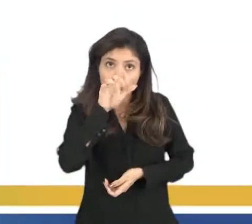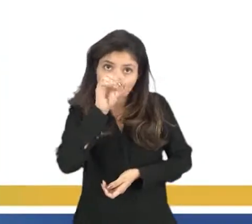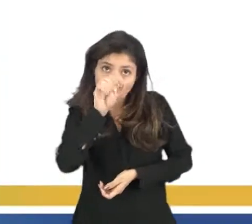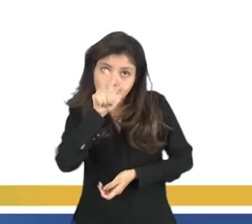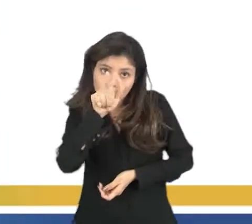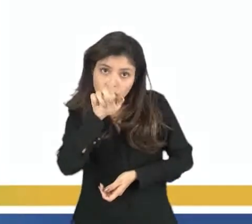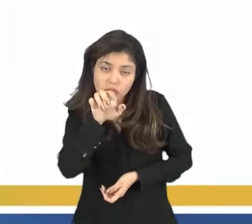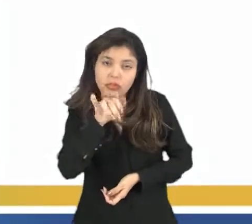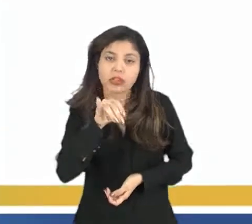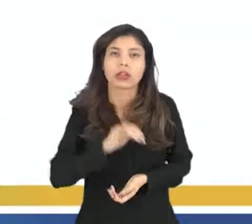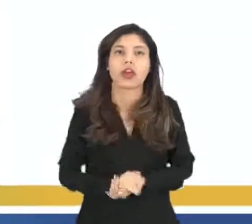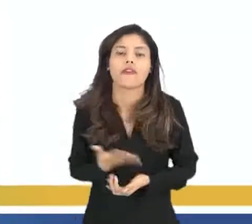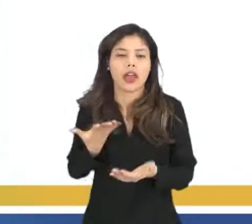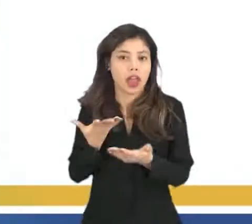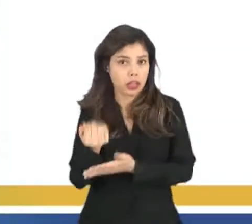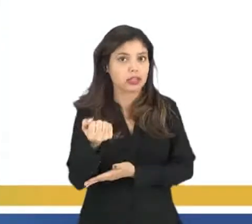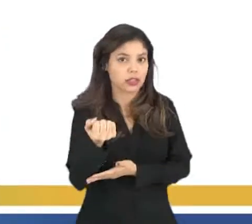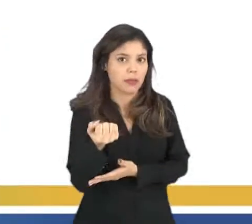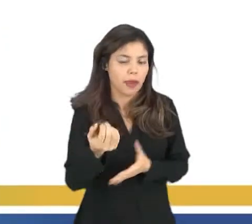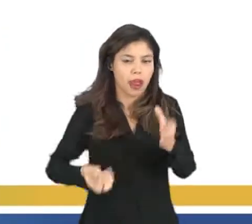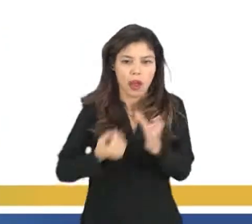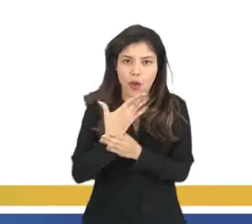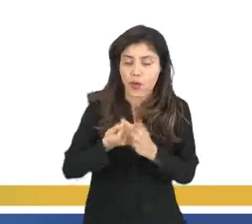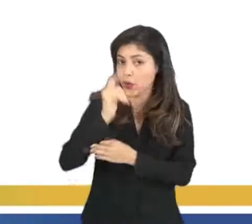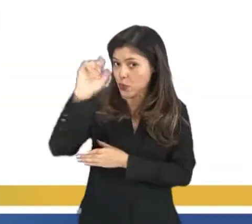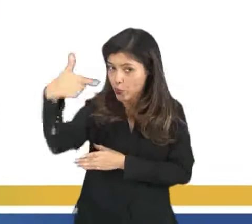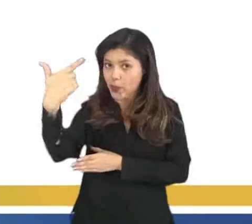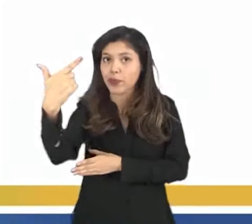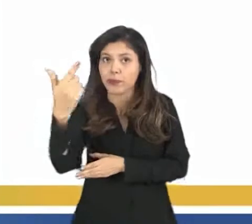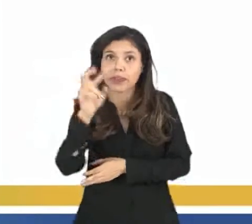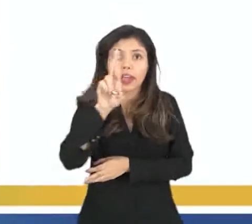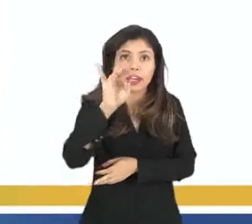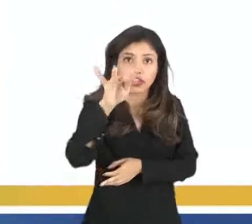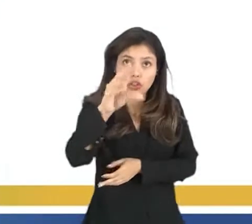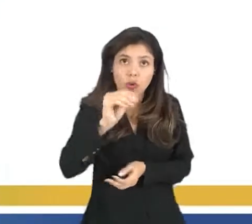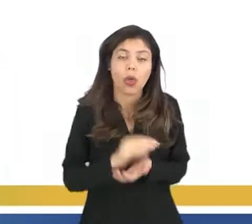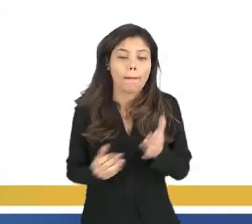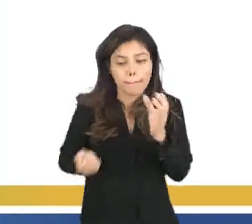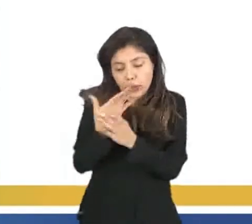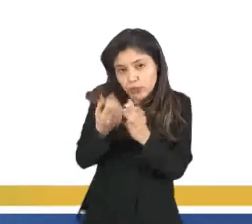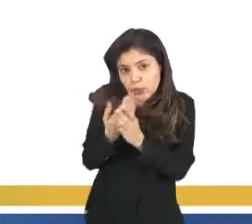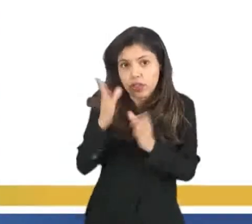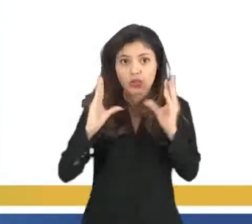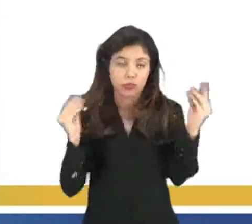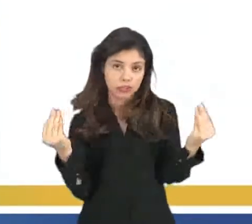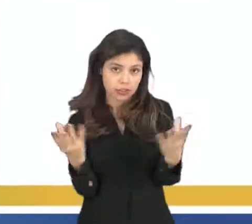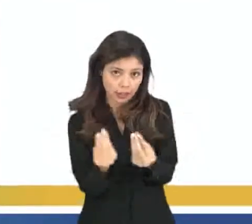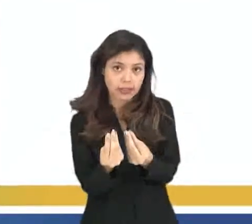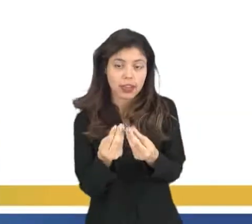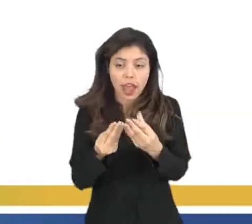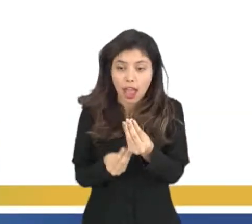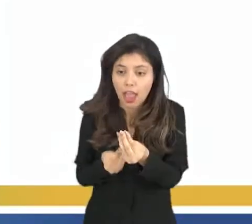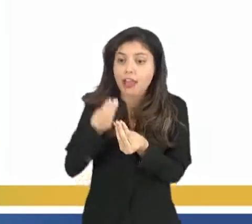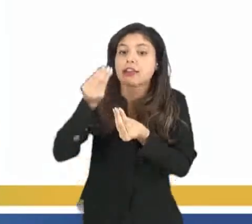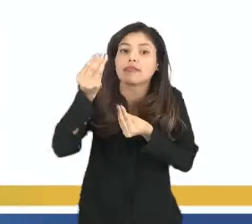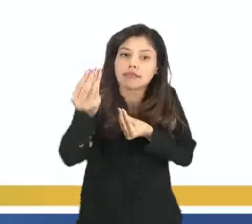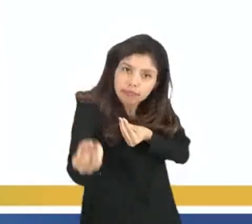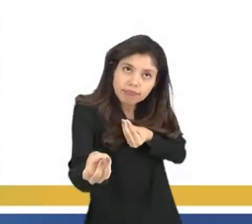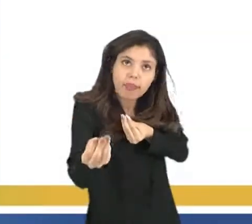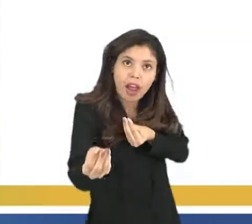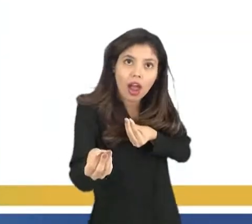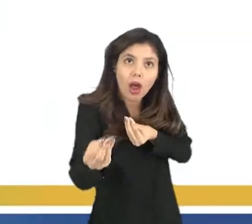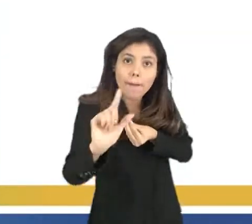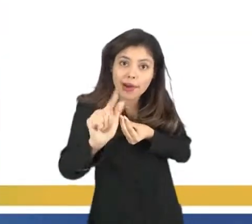ele vai receber o que o retículo produziu. Então, é como se o retículo produz ali uma substância e ele encaminha para onde? Para o complexo